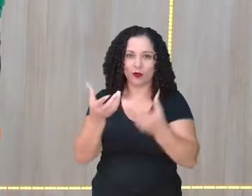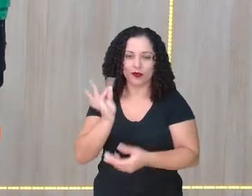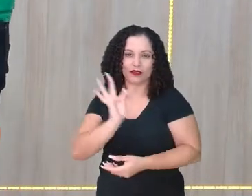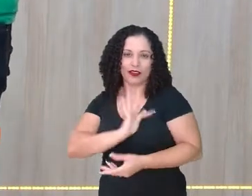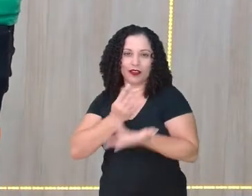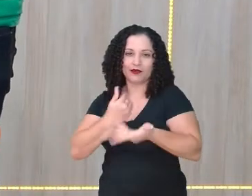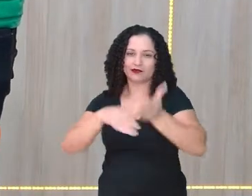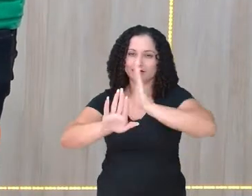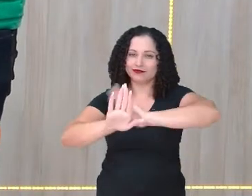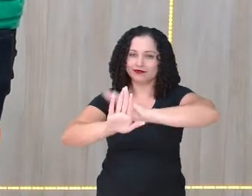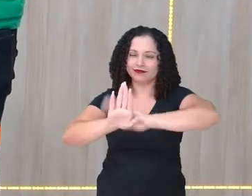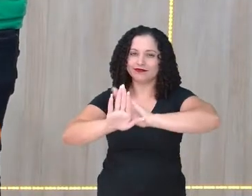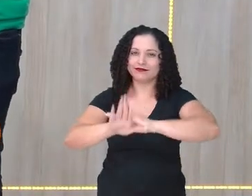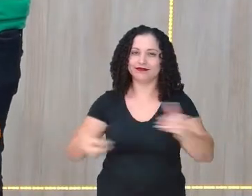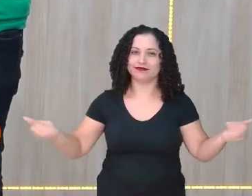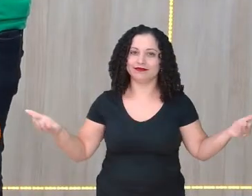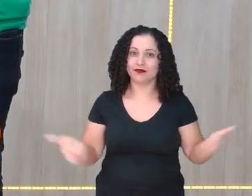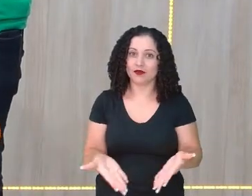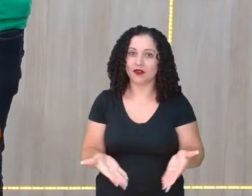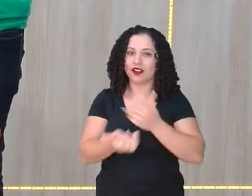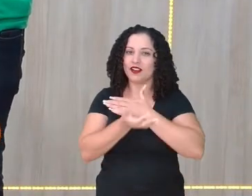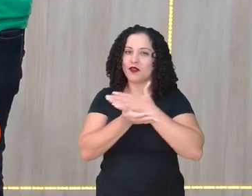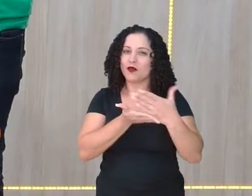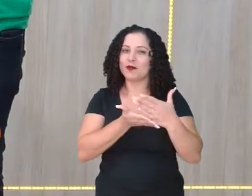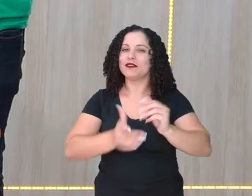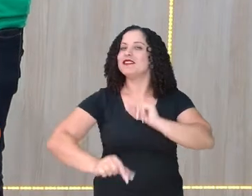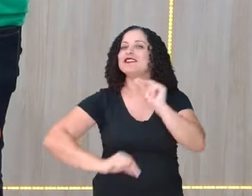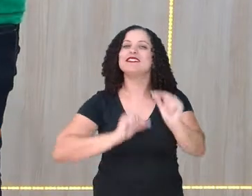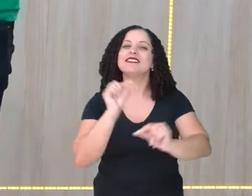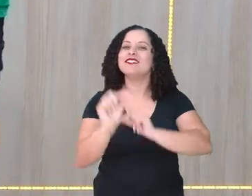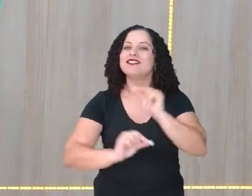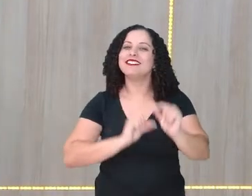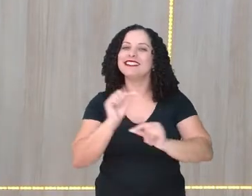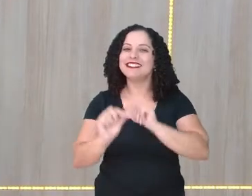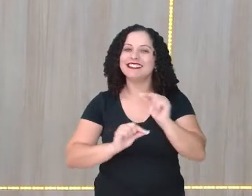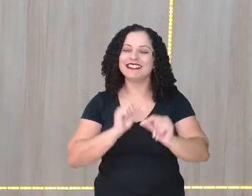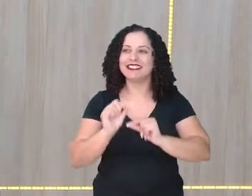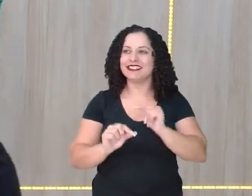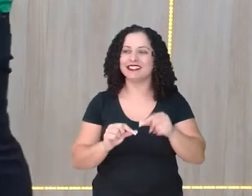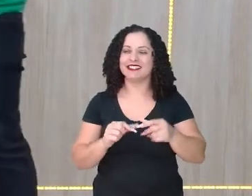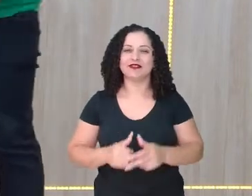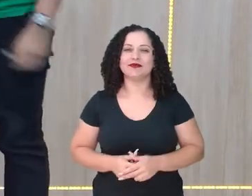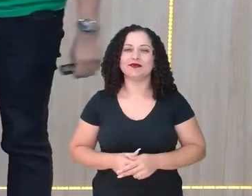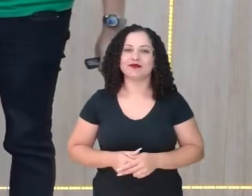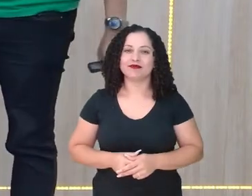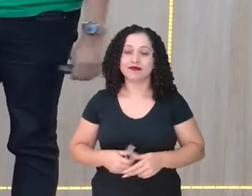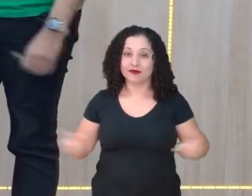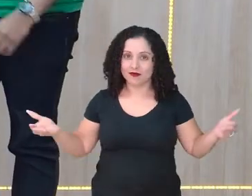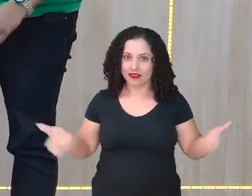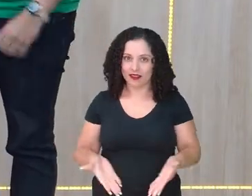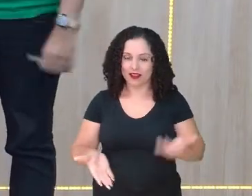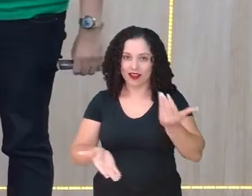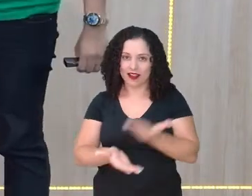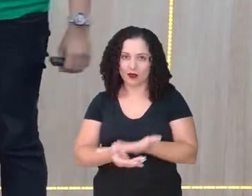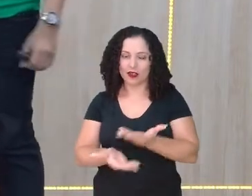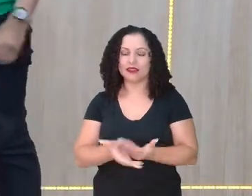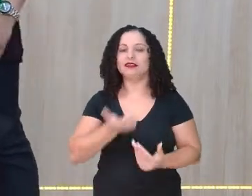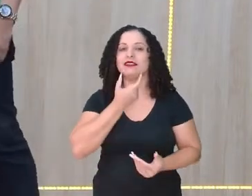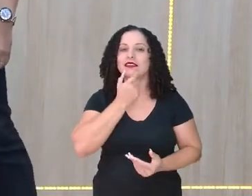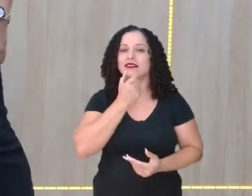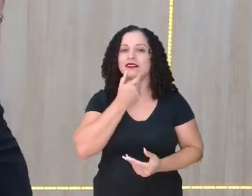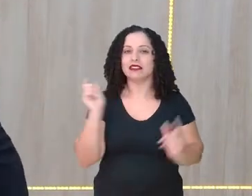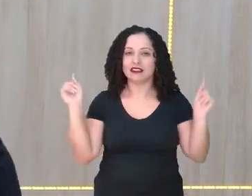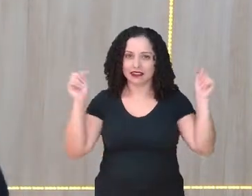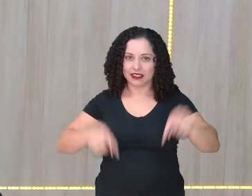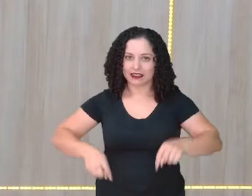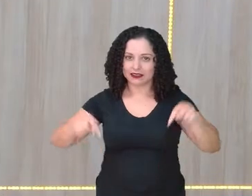eu inicio mais uma... Tá aqui, Dalila, pra tu. Opa! A gente inicia mais uma aula aqui no Educa